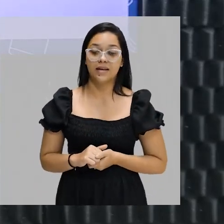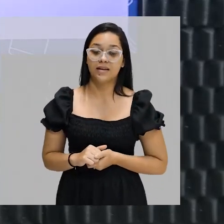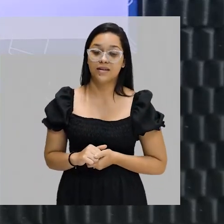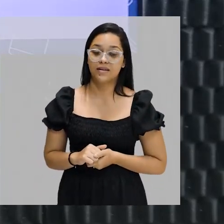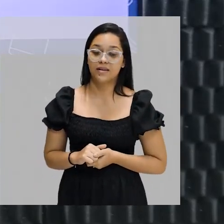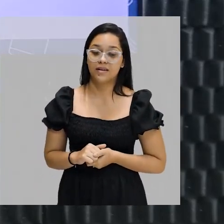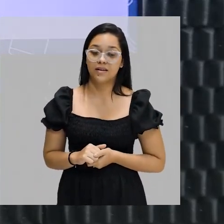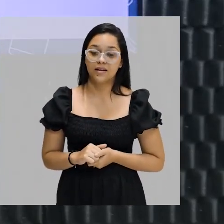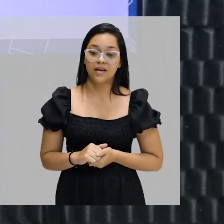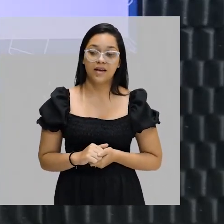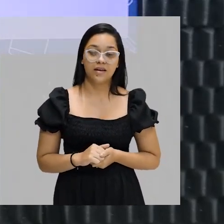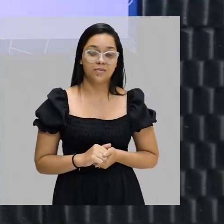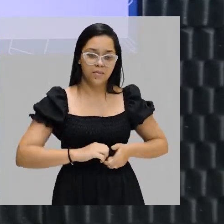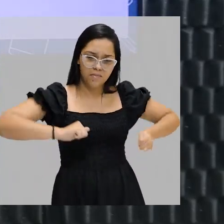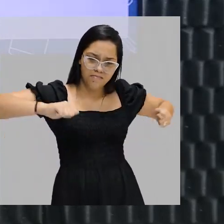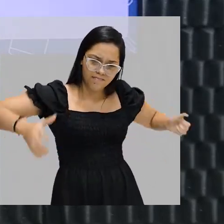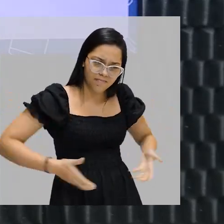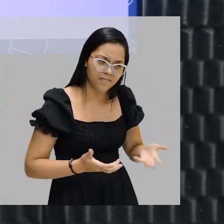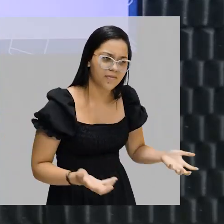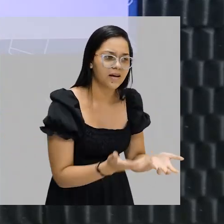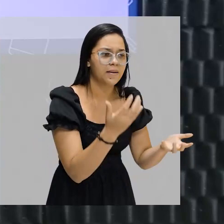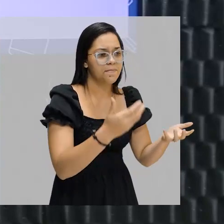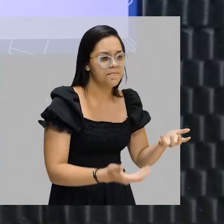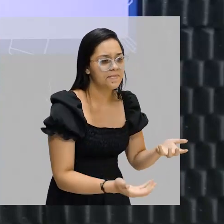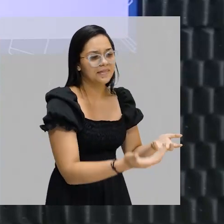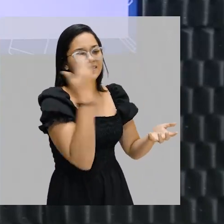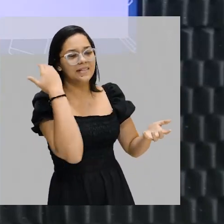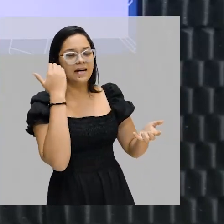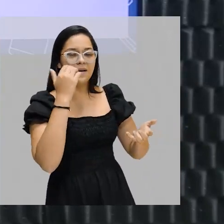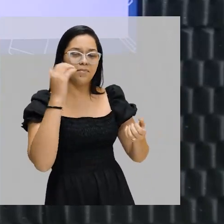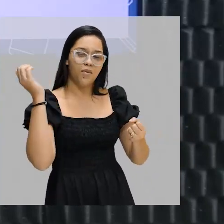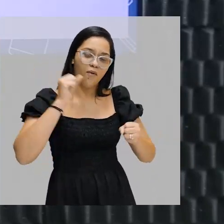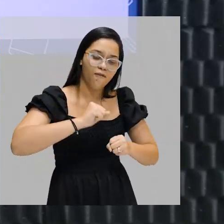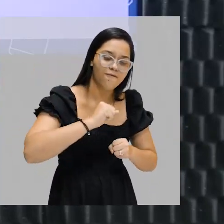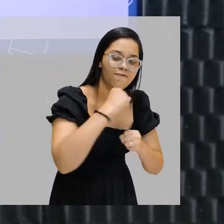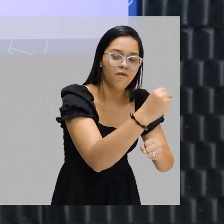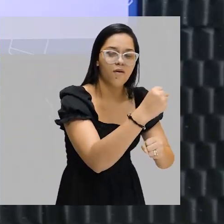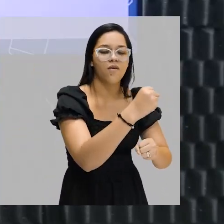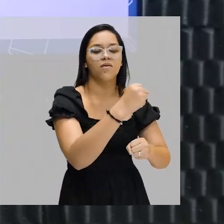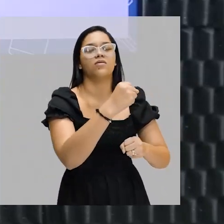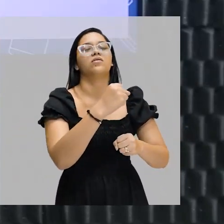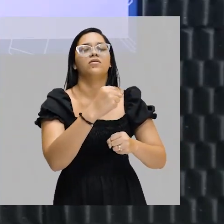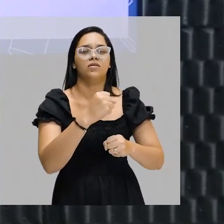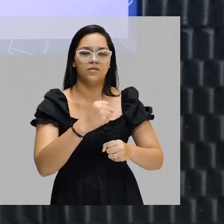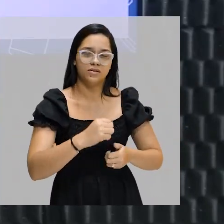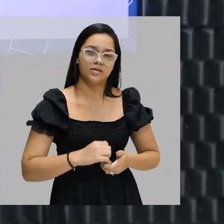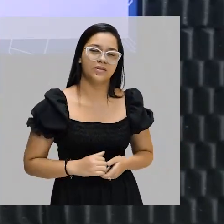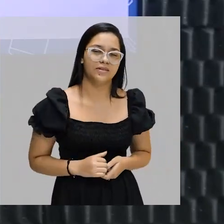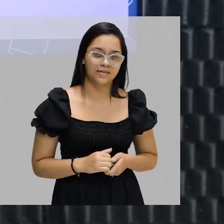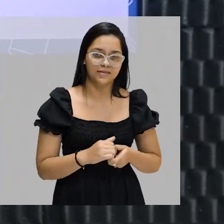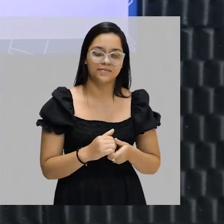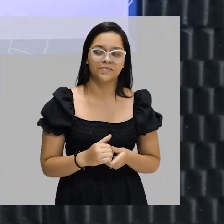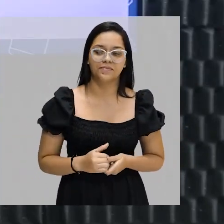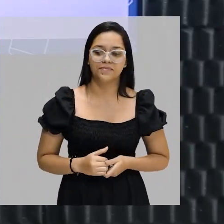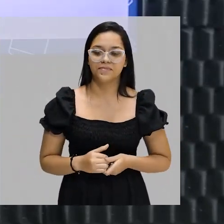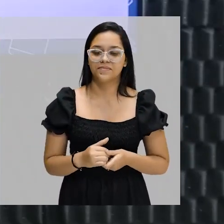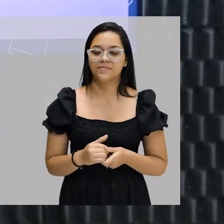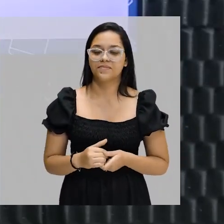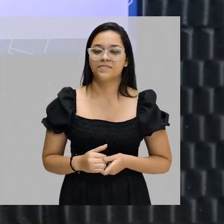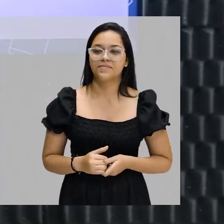e tem outros também ânimo né encorajamento nós já falamos do Avante ânimos força